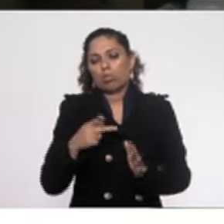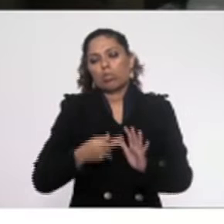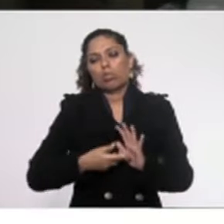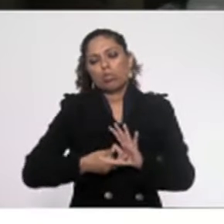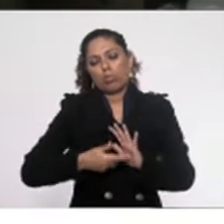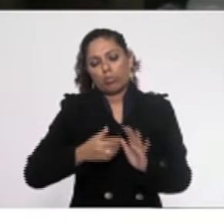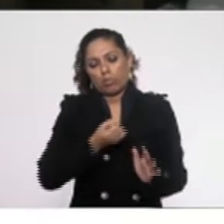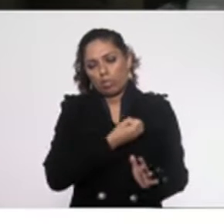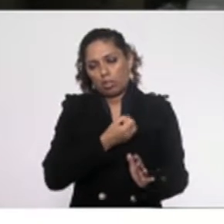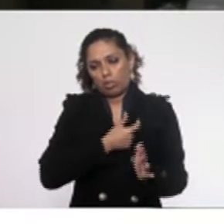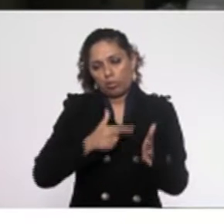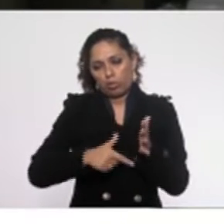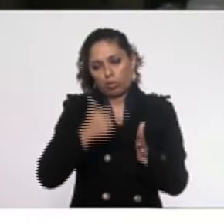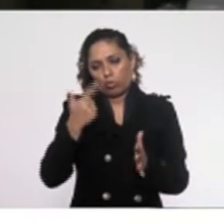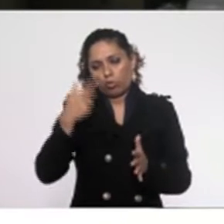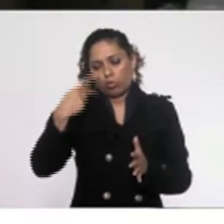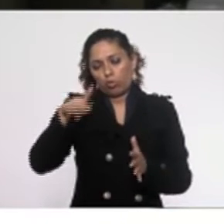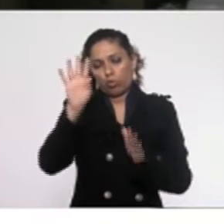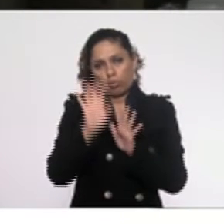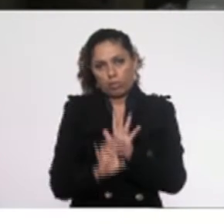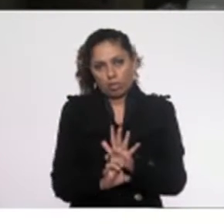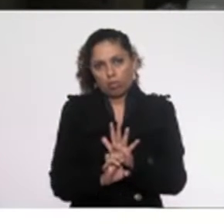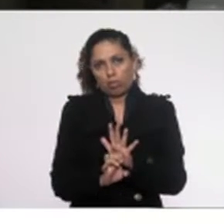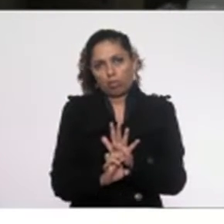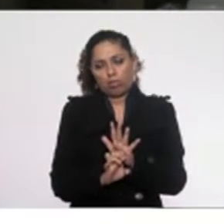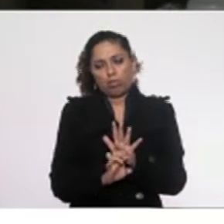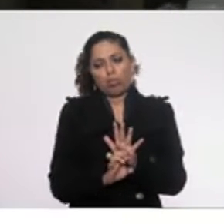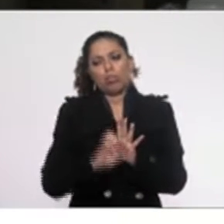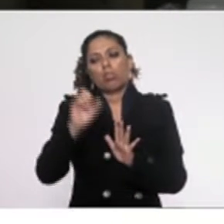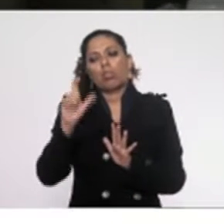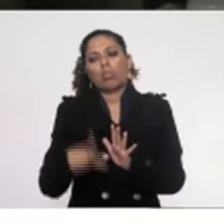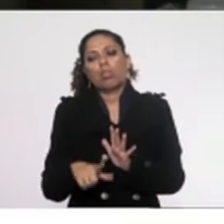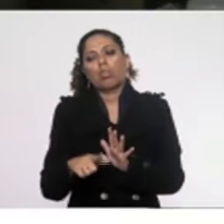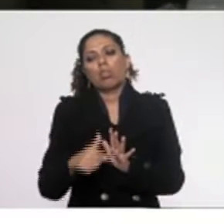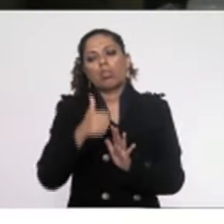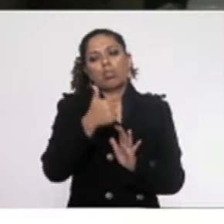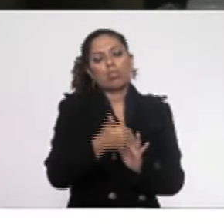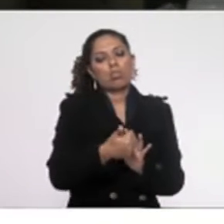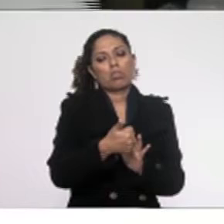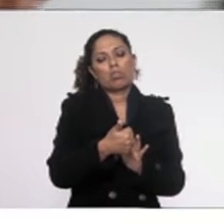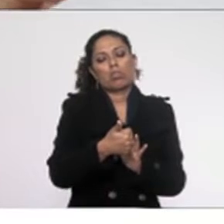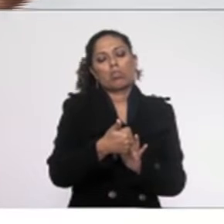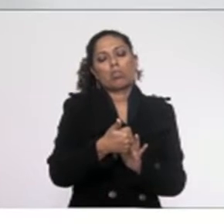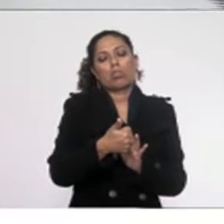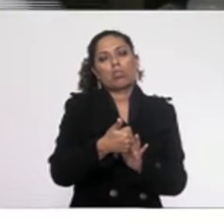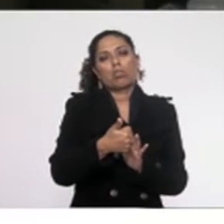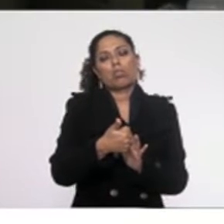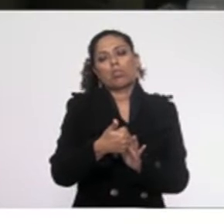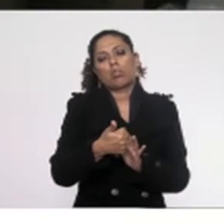parágrafo 2º da sua emenda, que é a